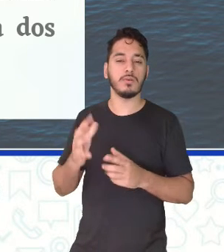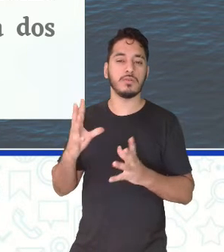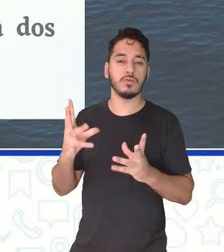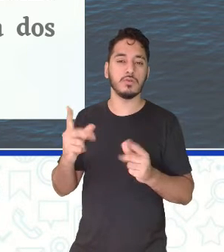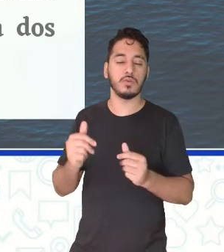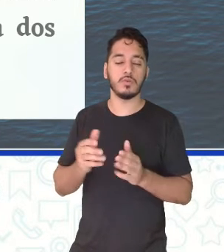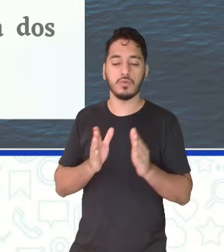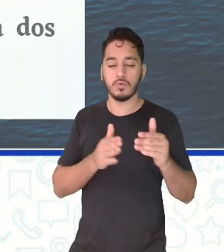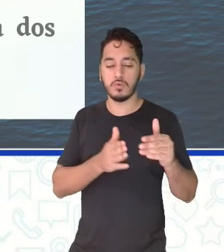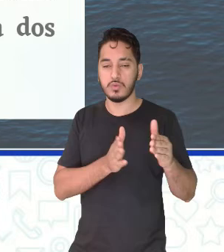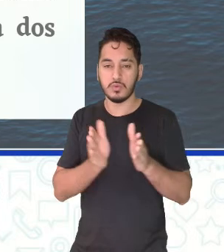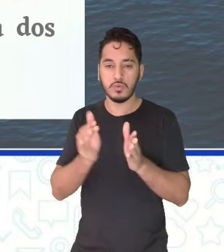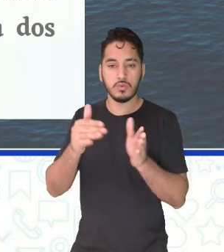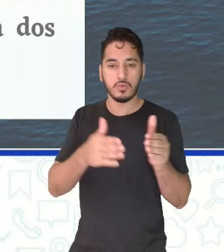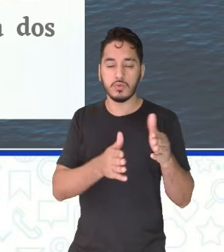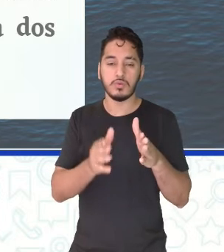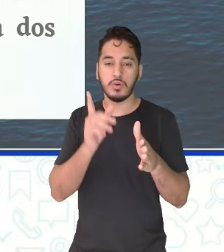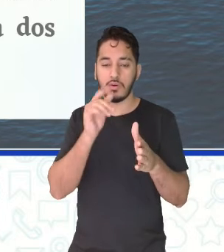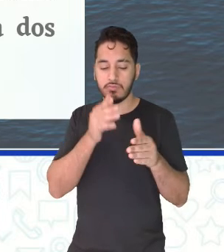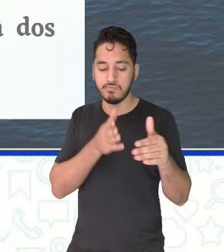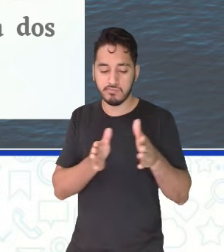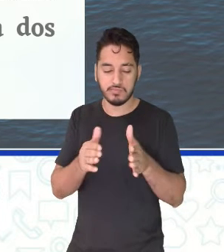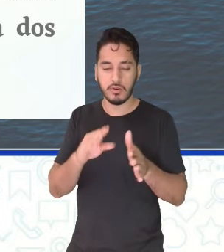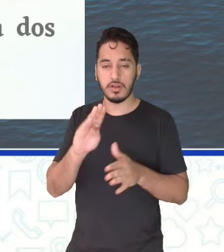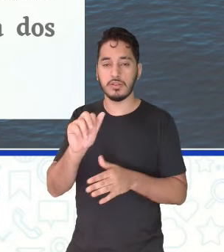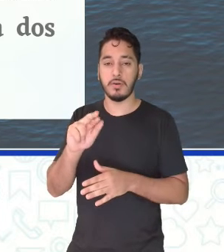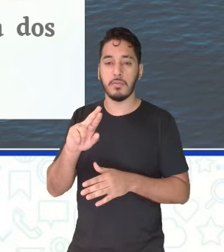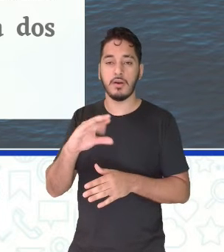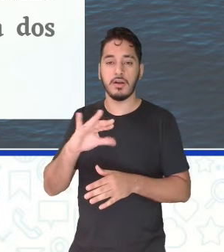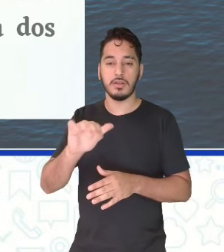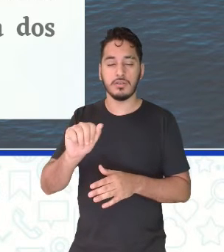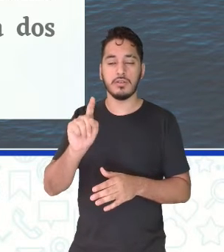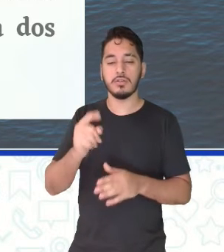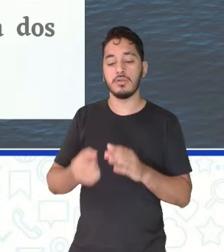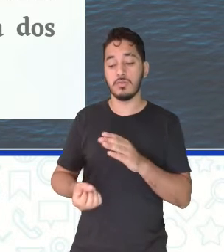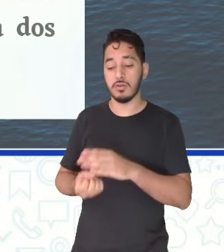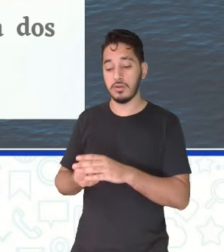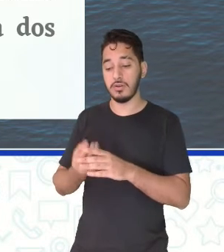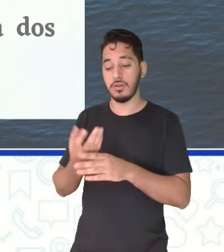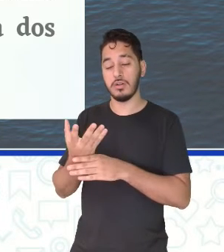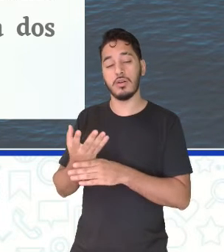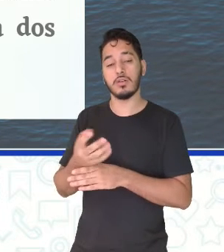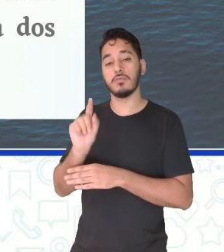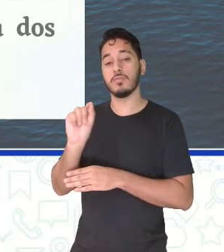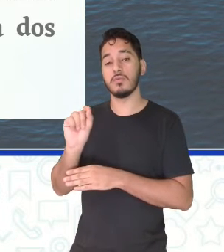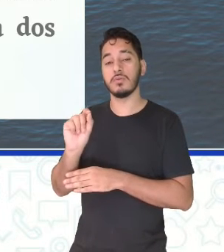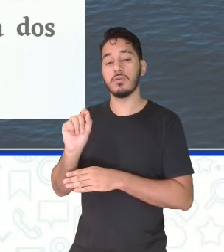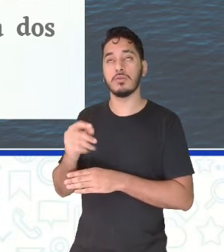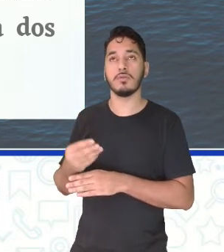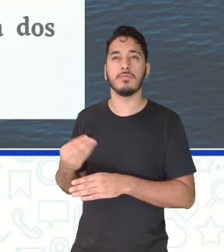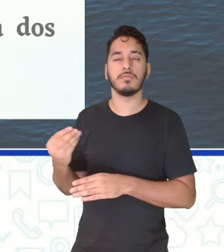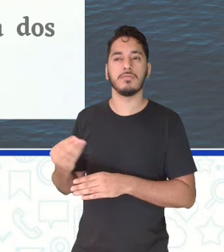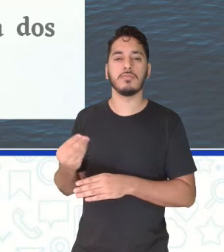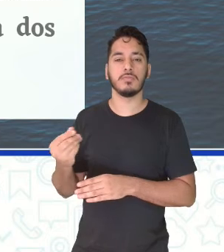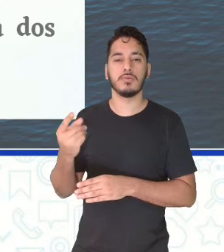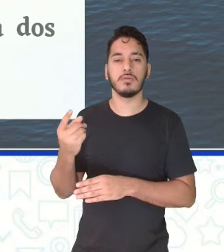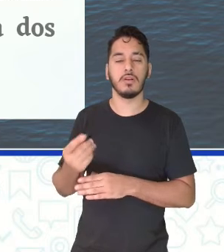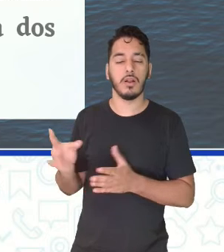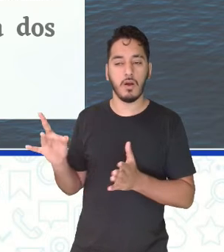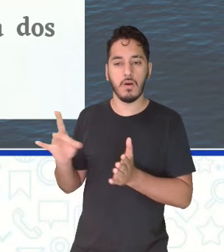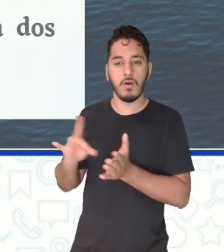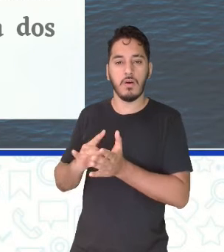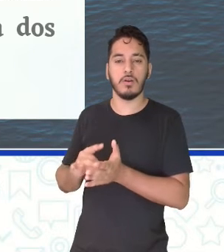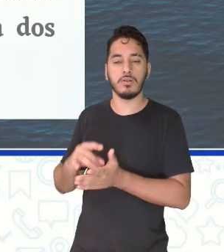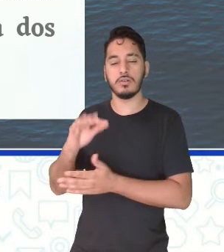os rios, as bacias hidrográficas são geradas, né, pela origem, na